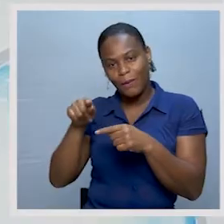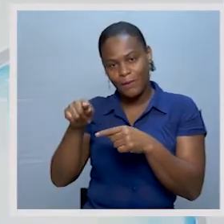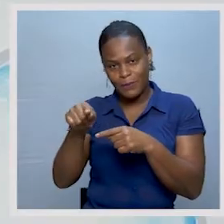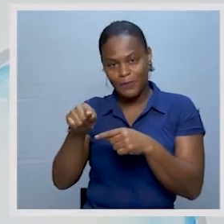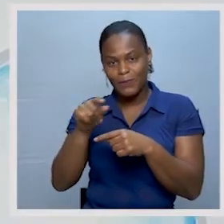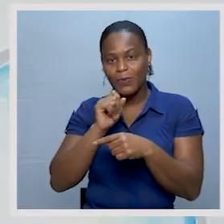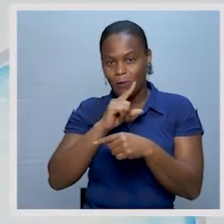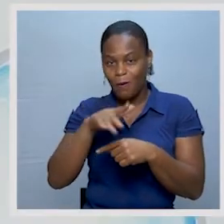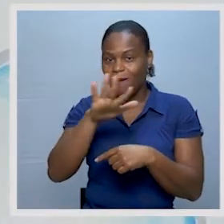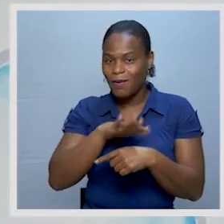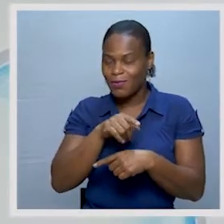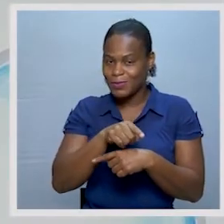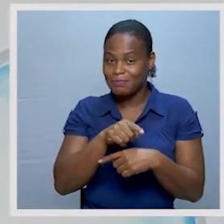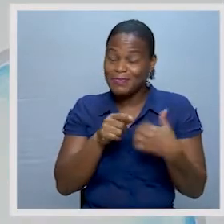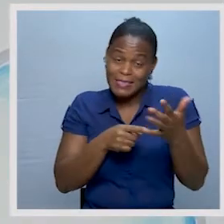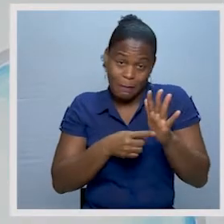Por exemplo,